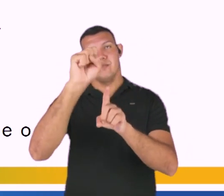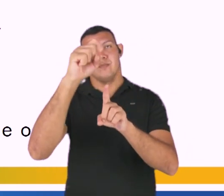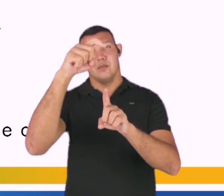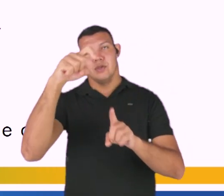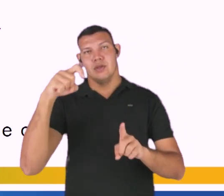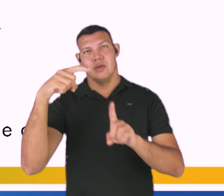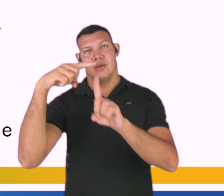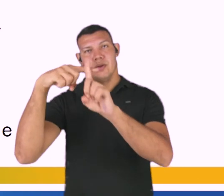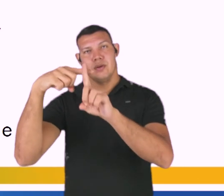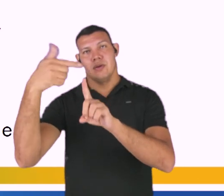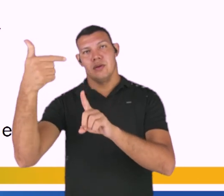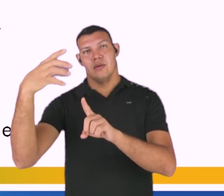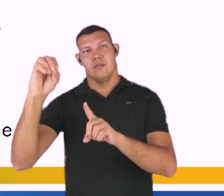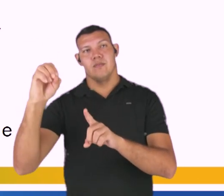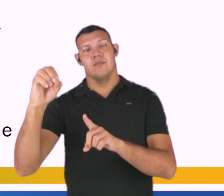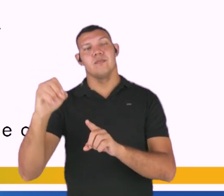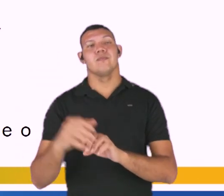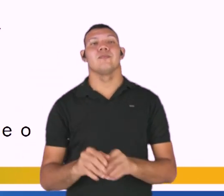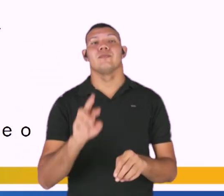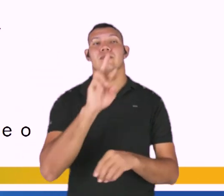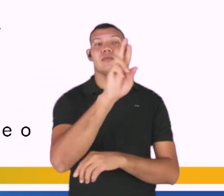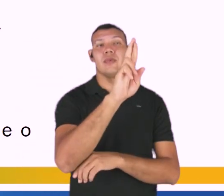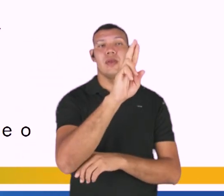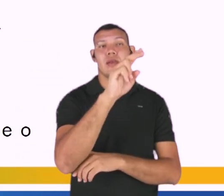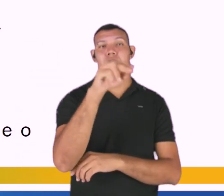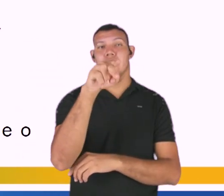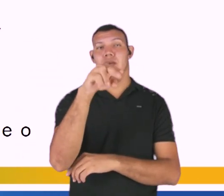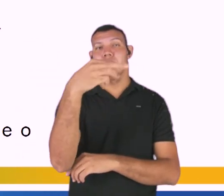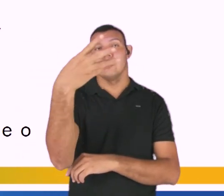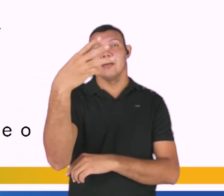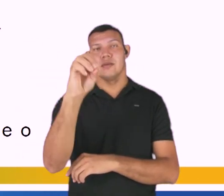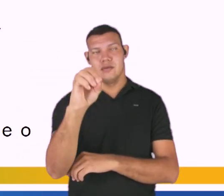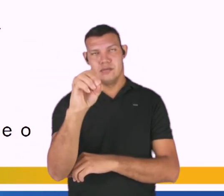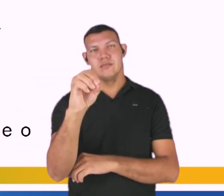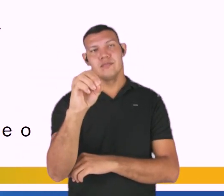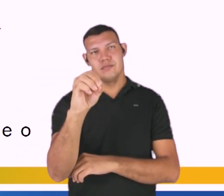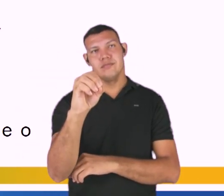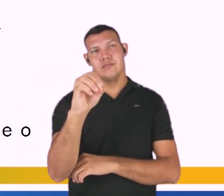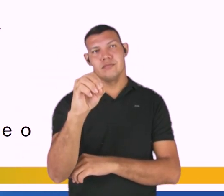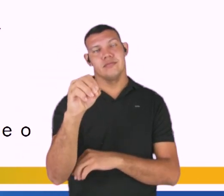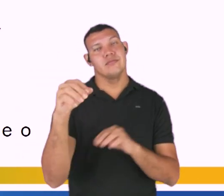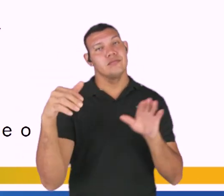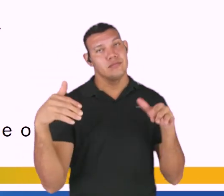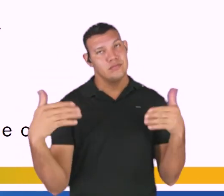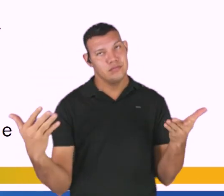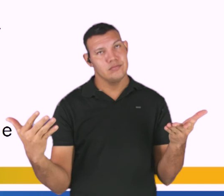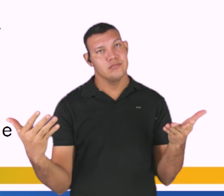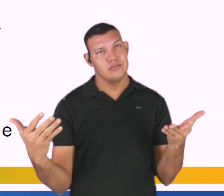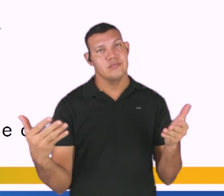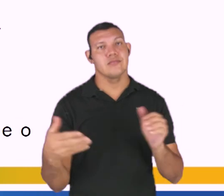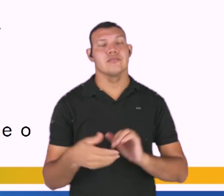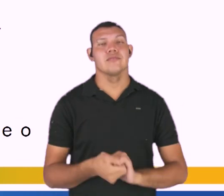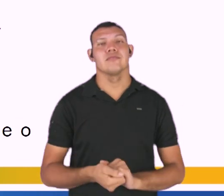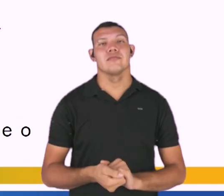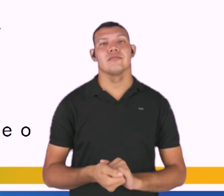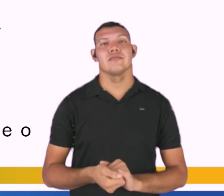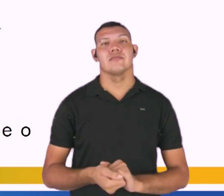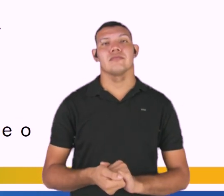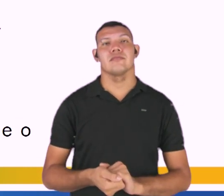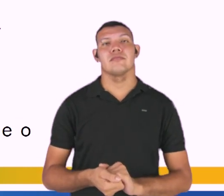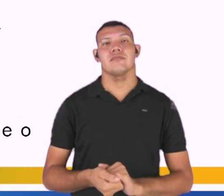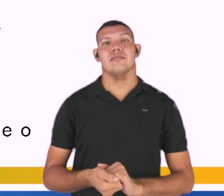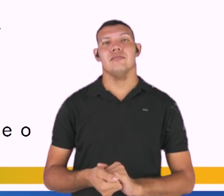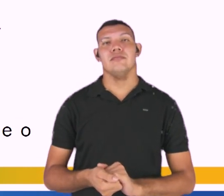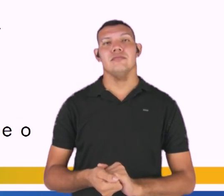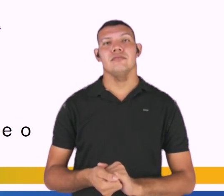nós teremos o seguinte consciente que de x 3 x Ao Cubo mais 4x ao quadrado